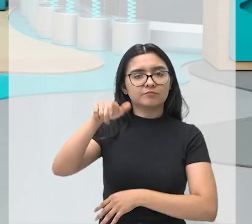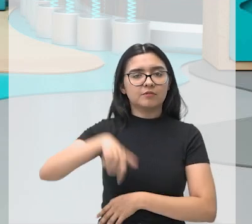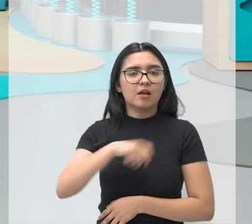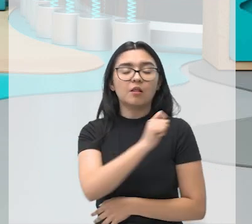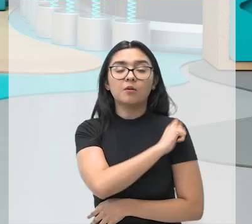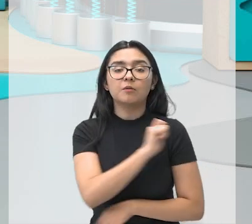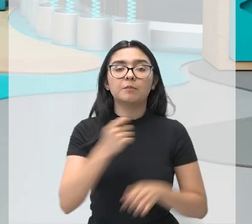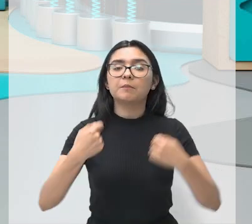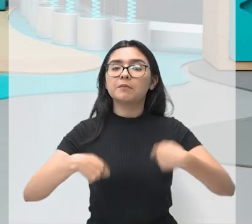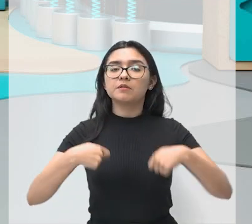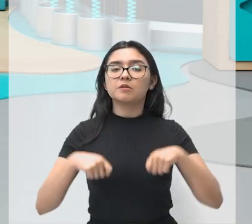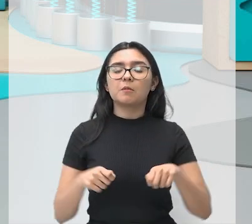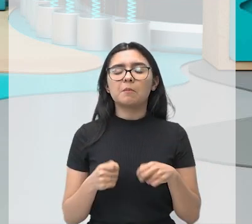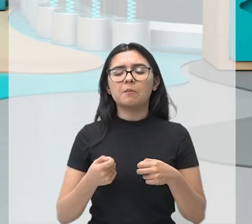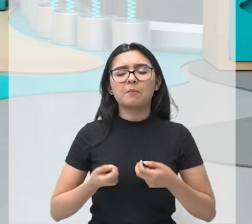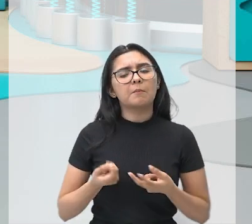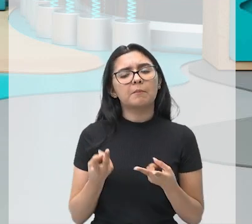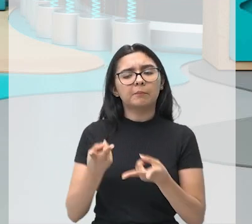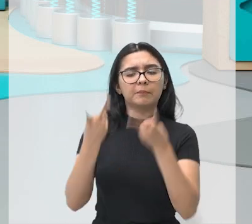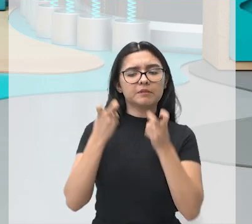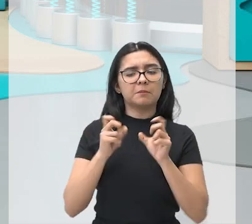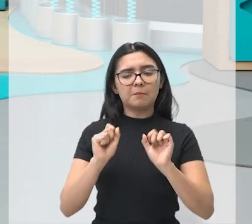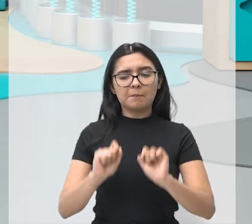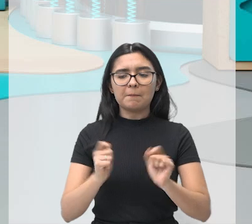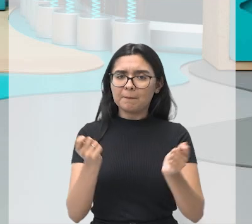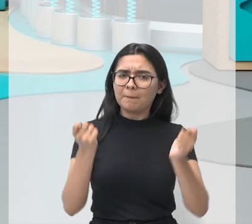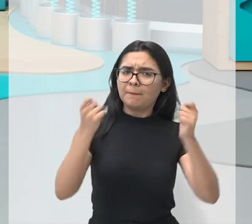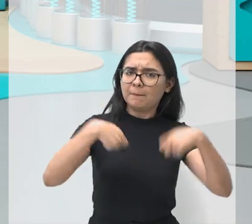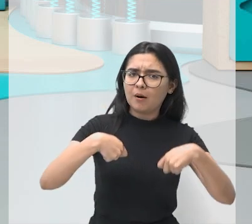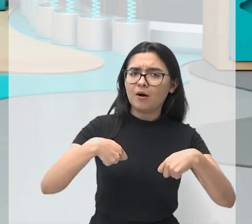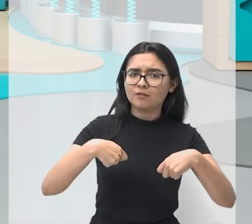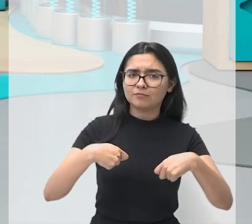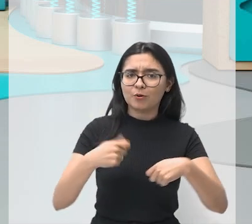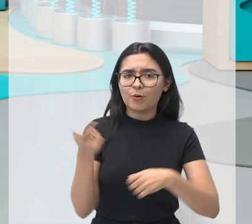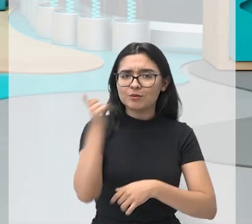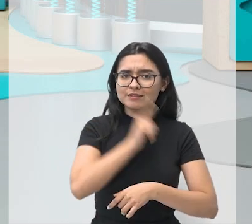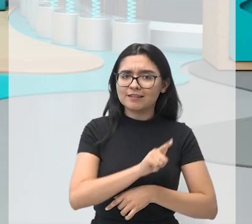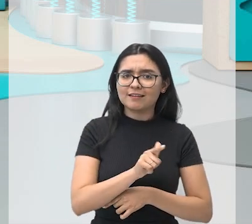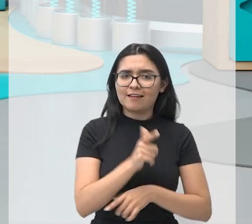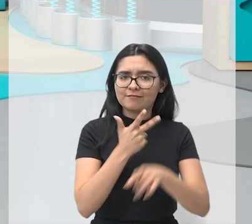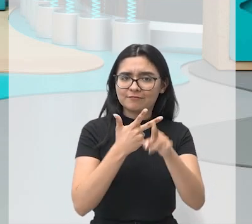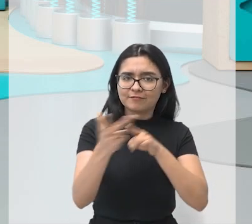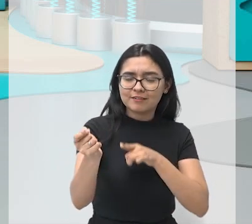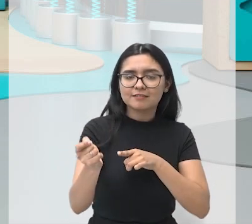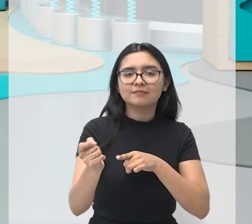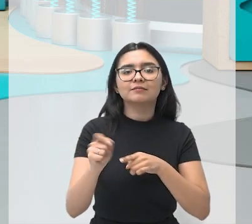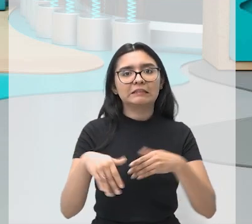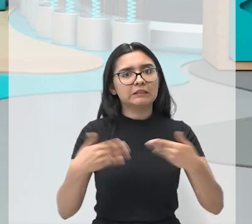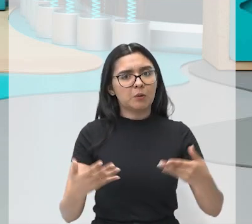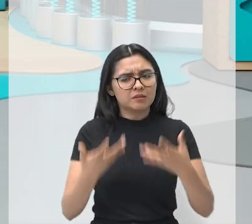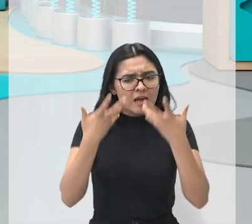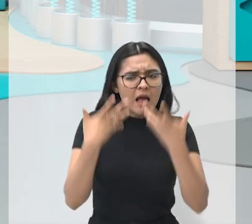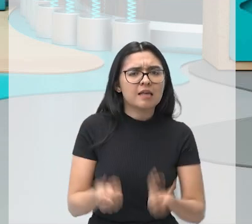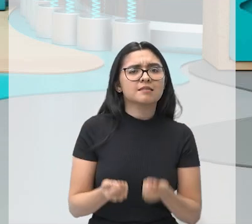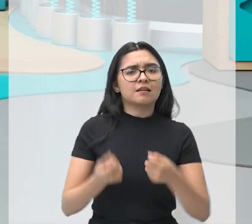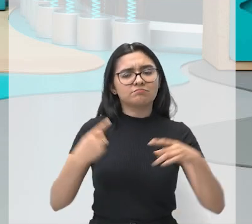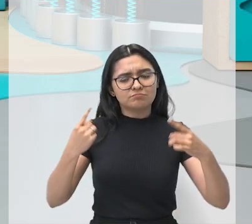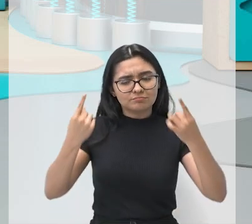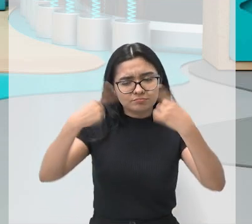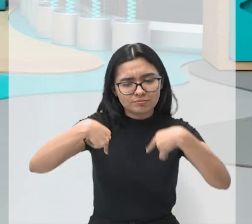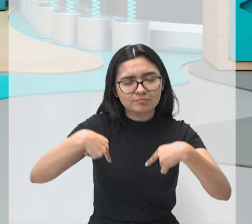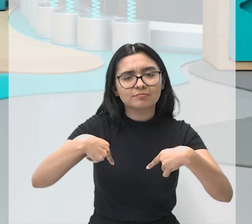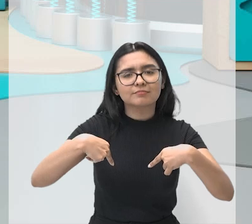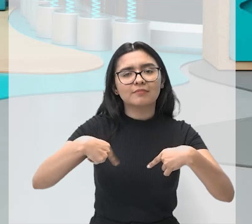eles precisam perceber que podem realmente vencer a prova e eles tomam parte do negócio, eles querem